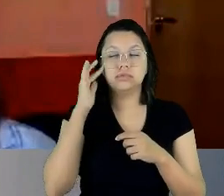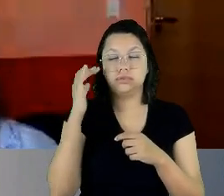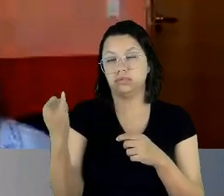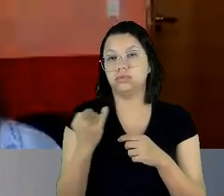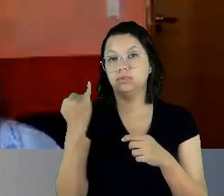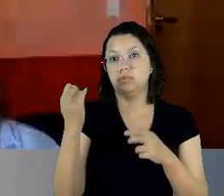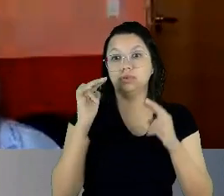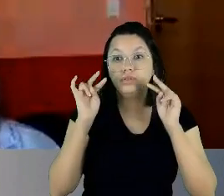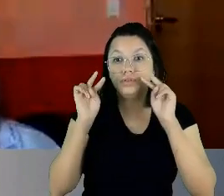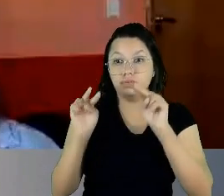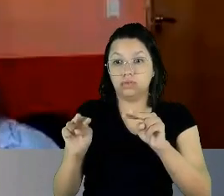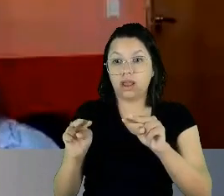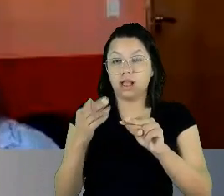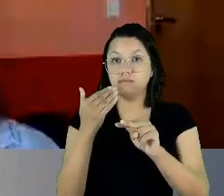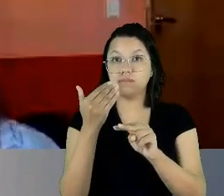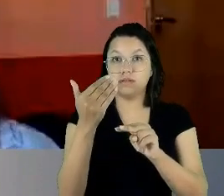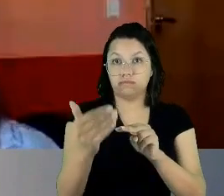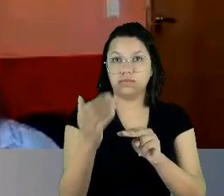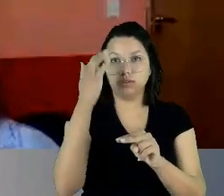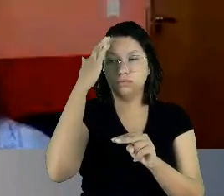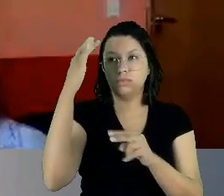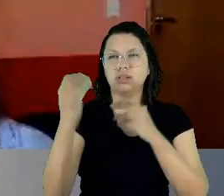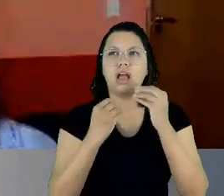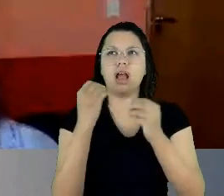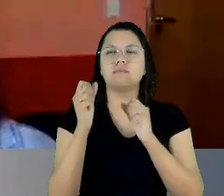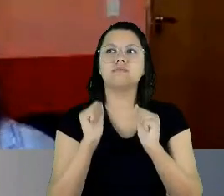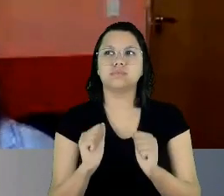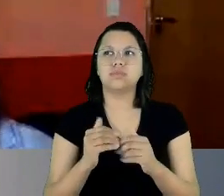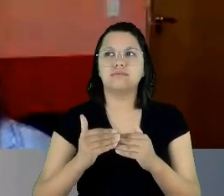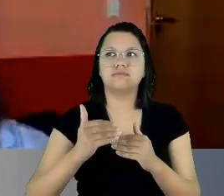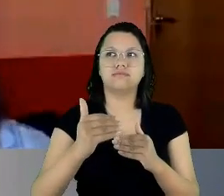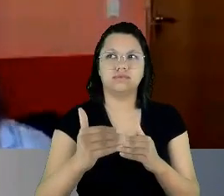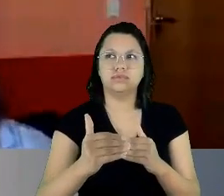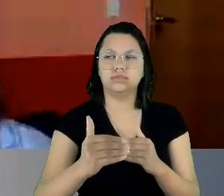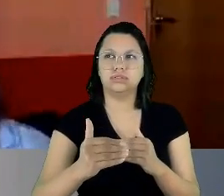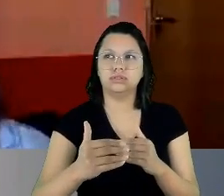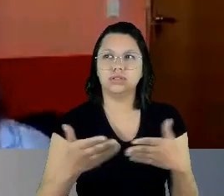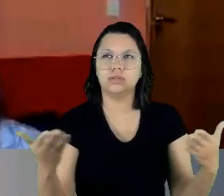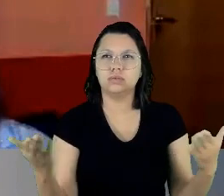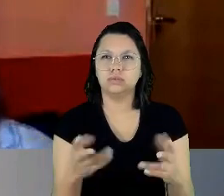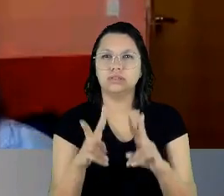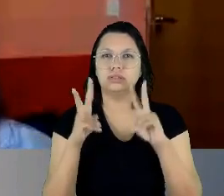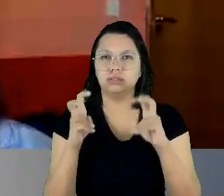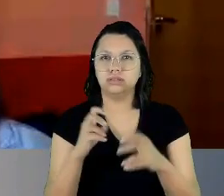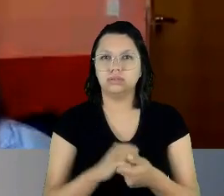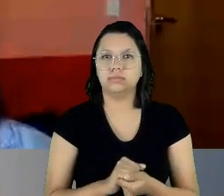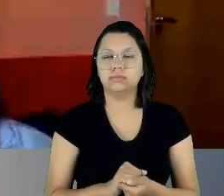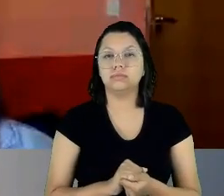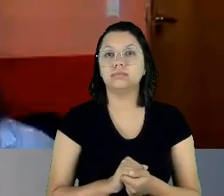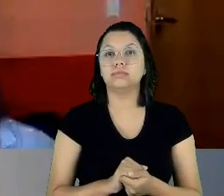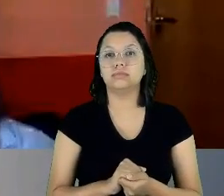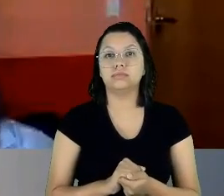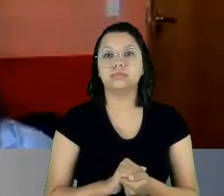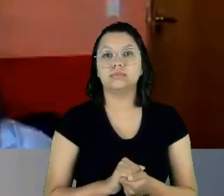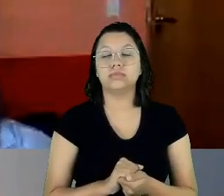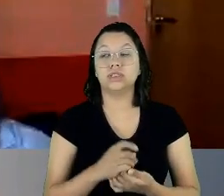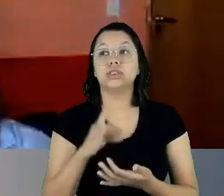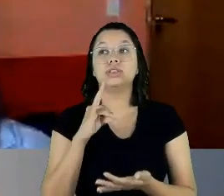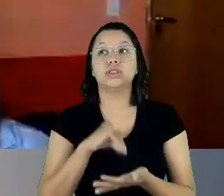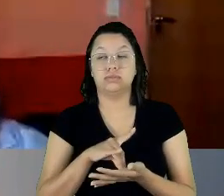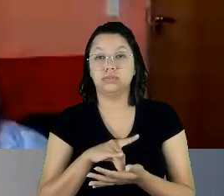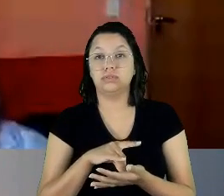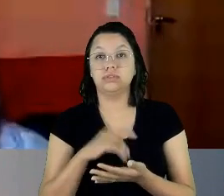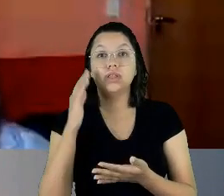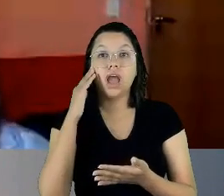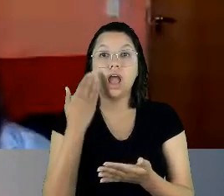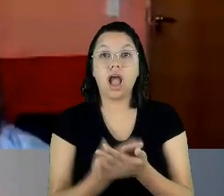acham importantes para a gente olhar para frente e pensar como que podemos avançar com esse tema, né? Eu